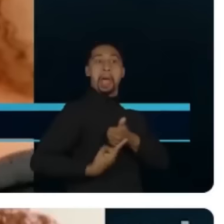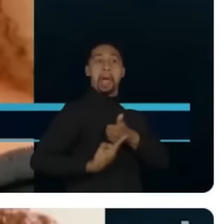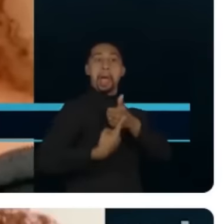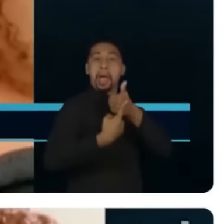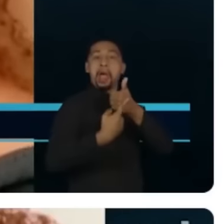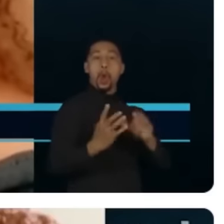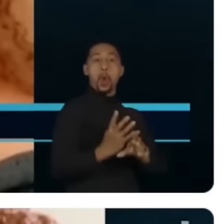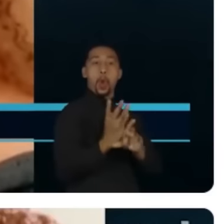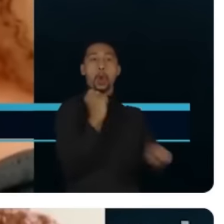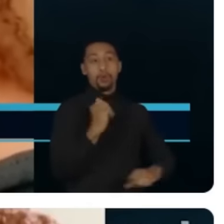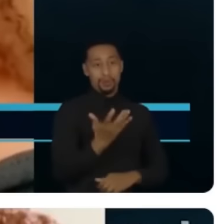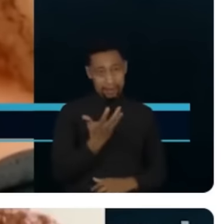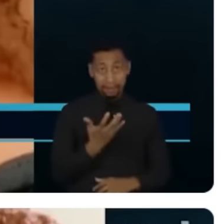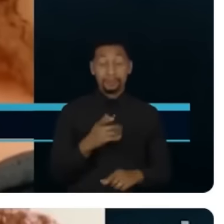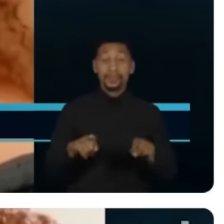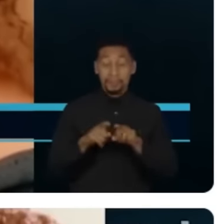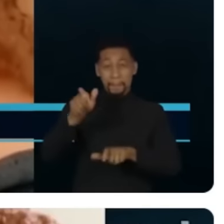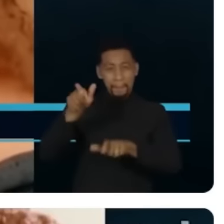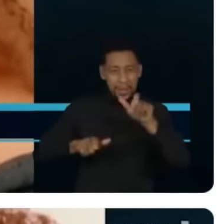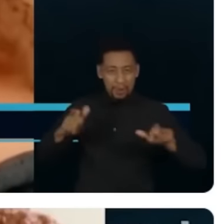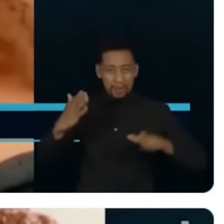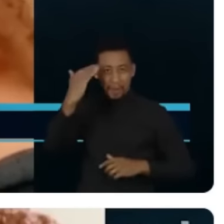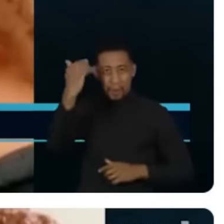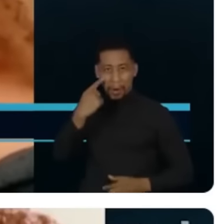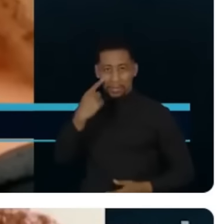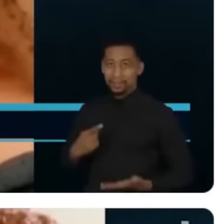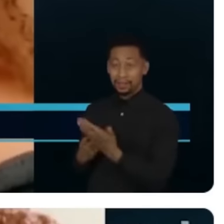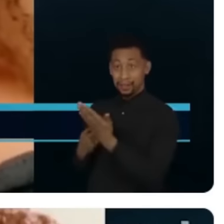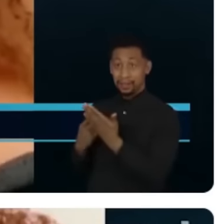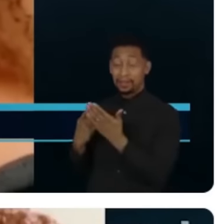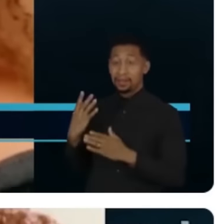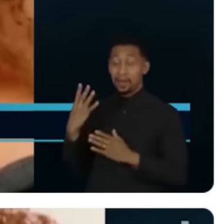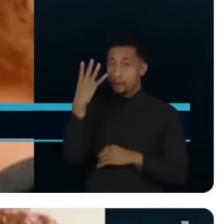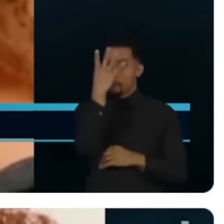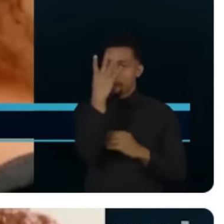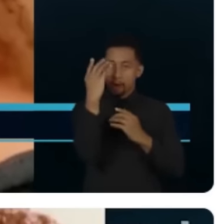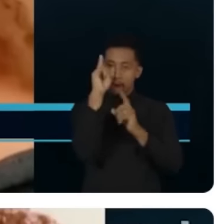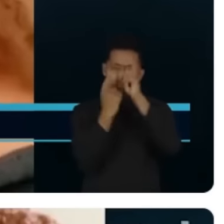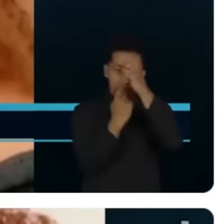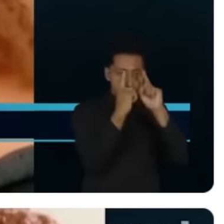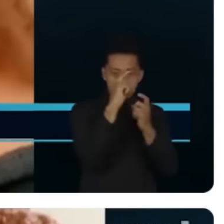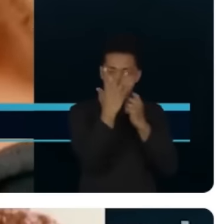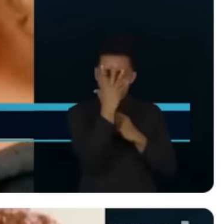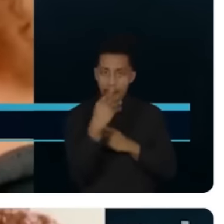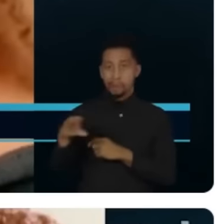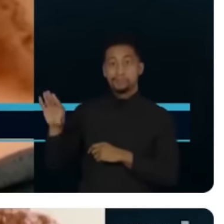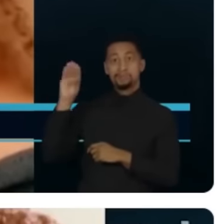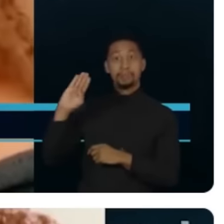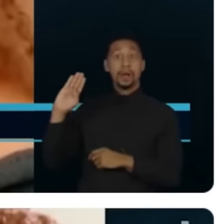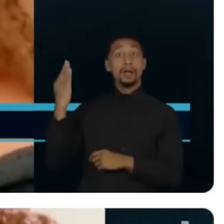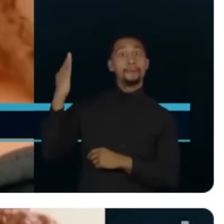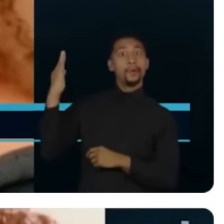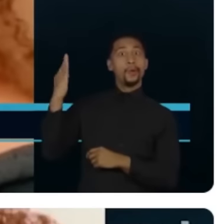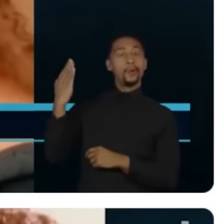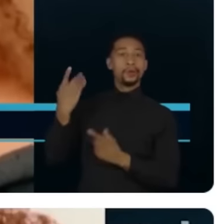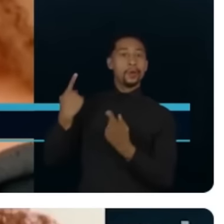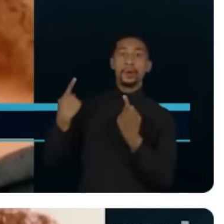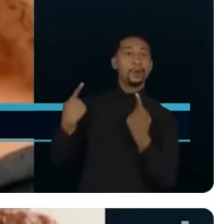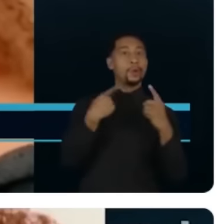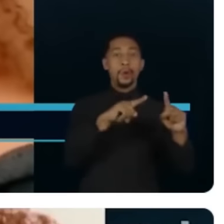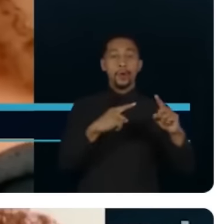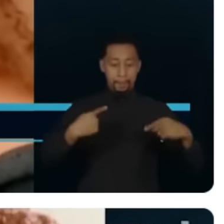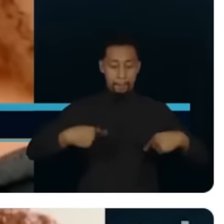supostas manifestações de artistas como um vídeo adulterado que exibe a cantora beon diverti do Madona e o Brasil em